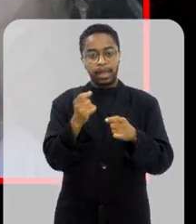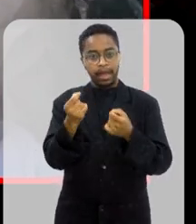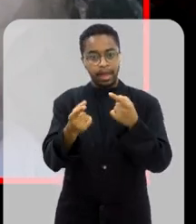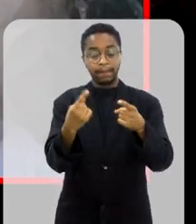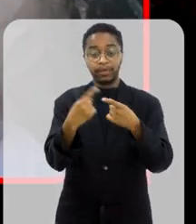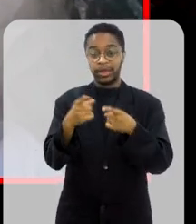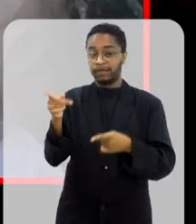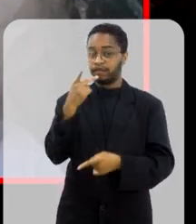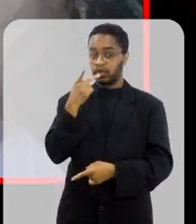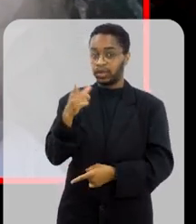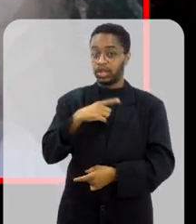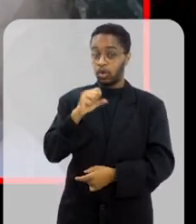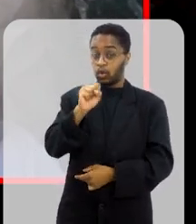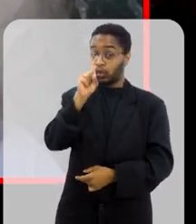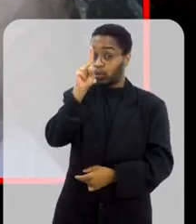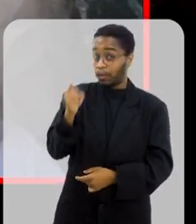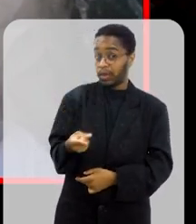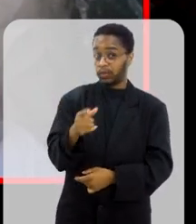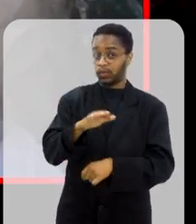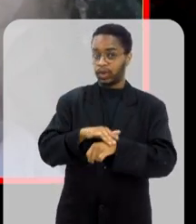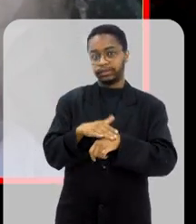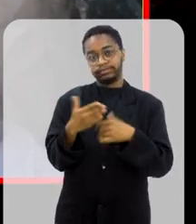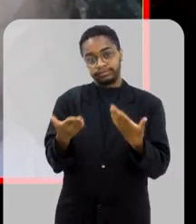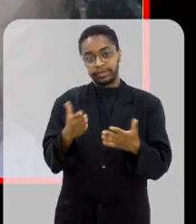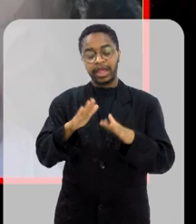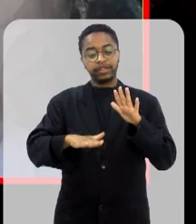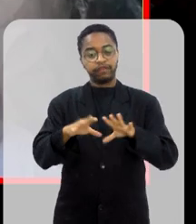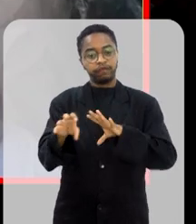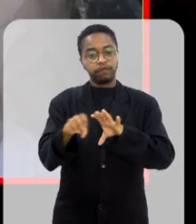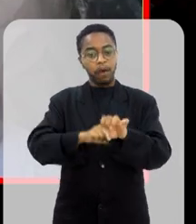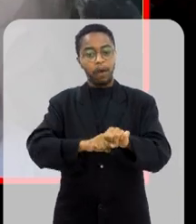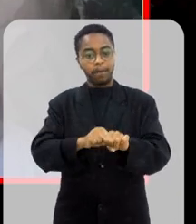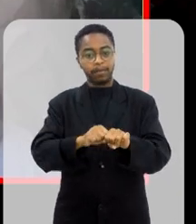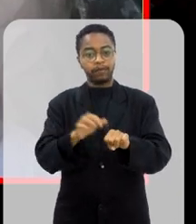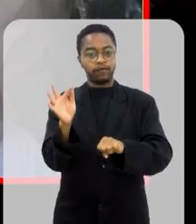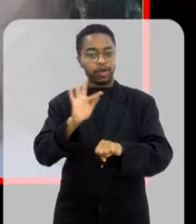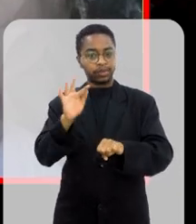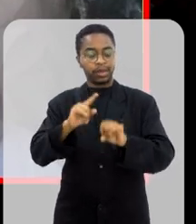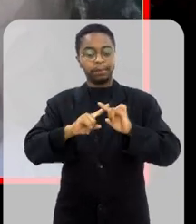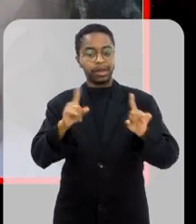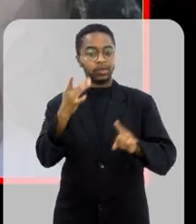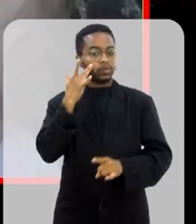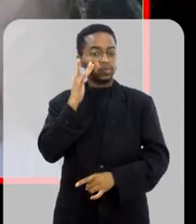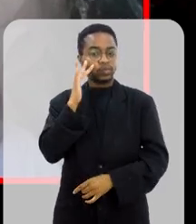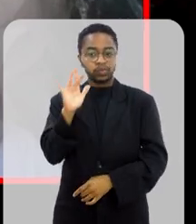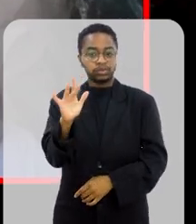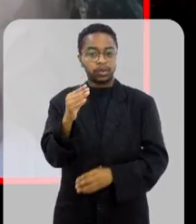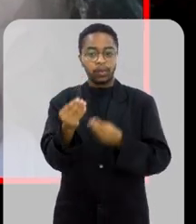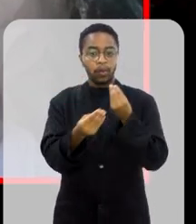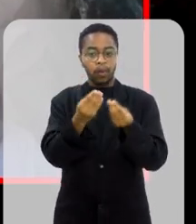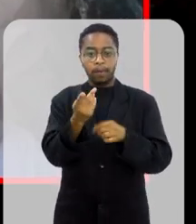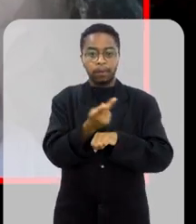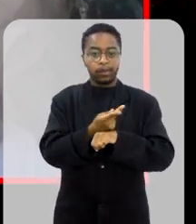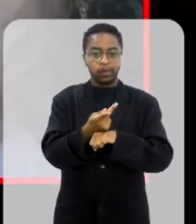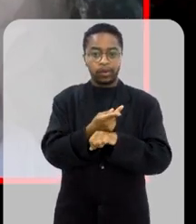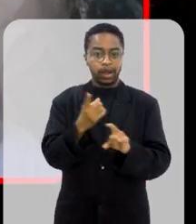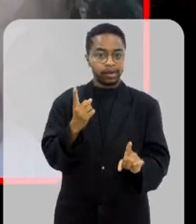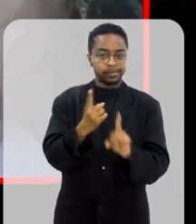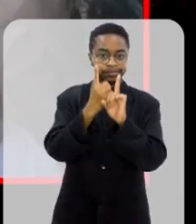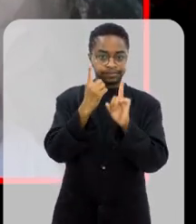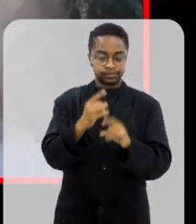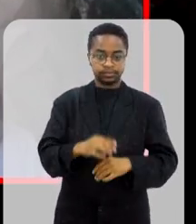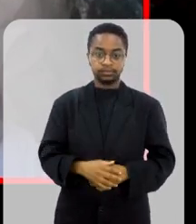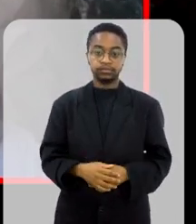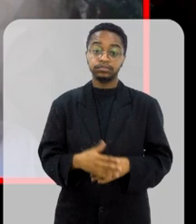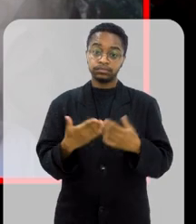raras, porque como o doutor falou, são 8 mil doenças raras. Então a pessoa às vezes sai da faculdade sem saber até como procurar a